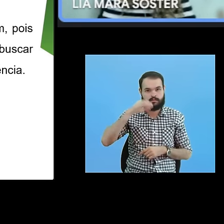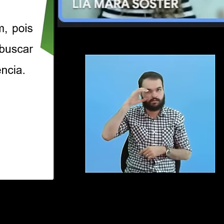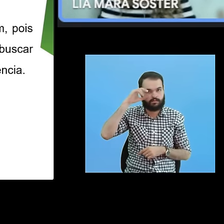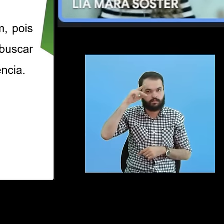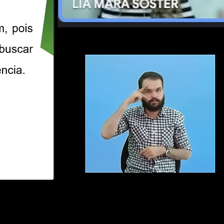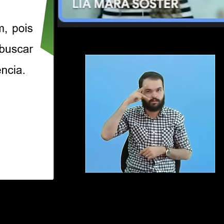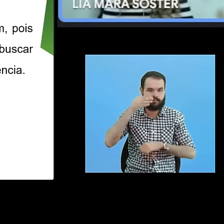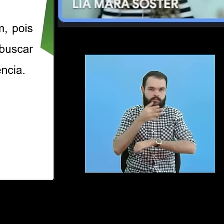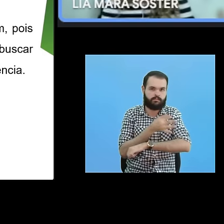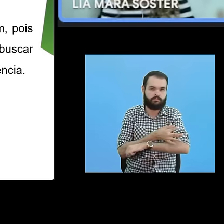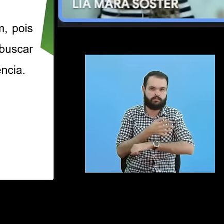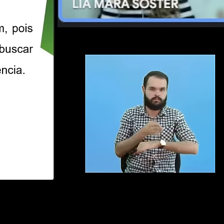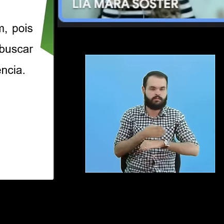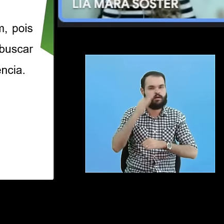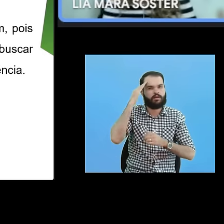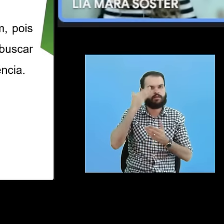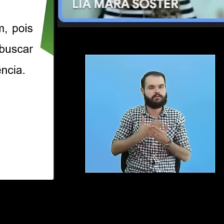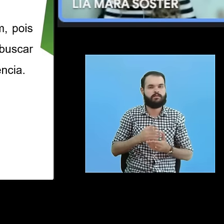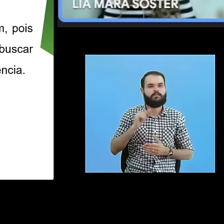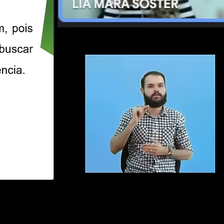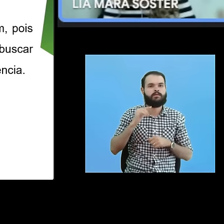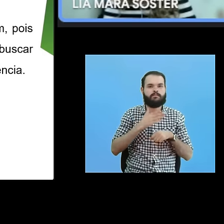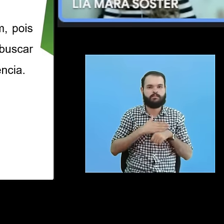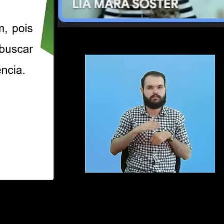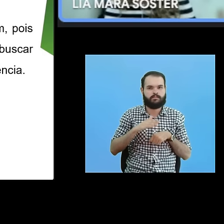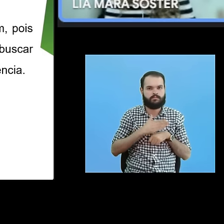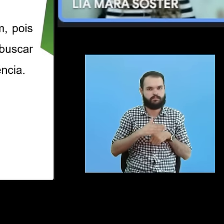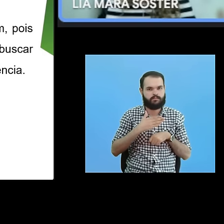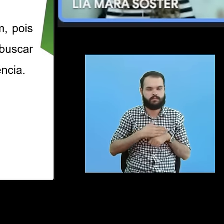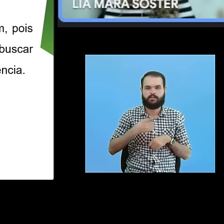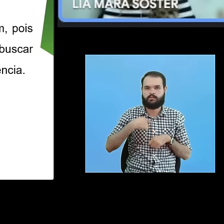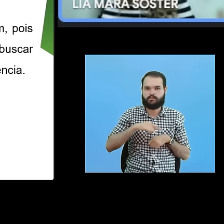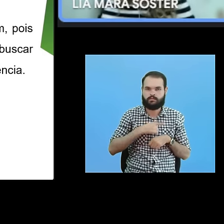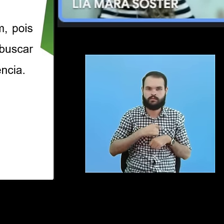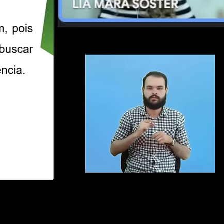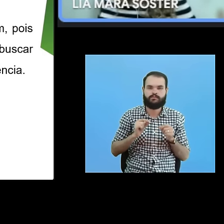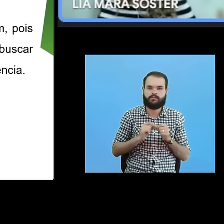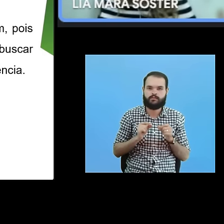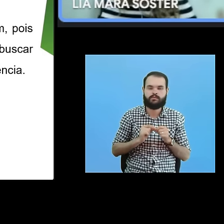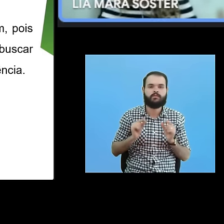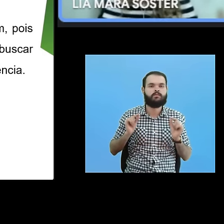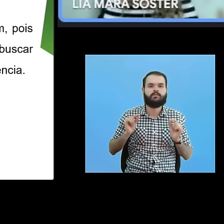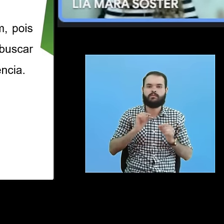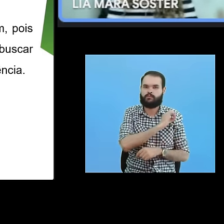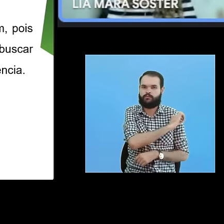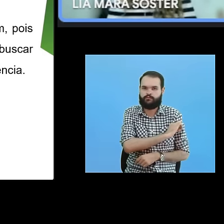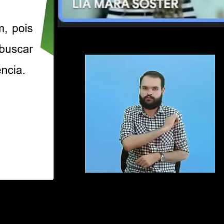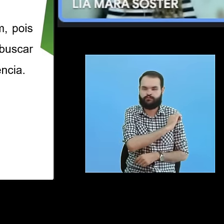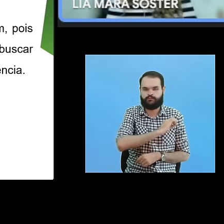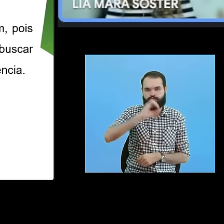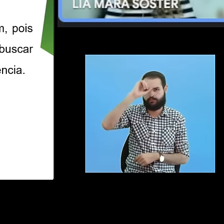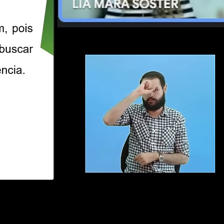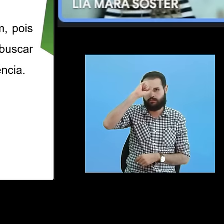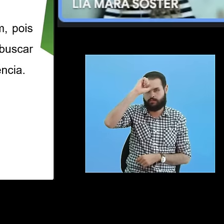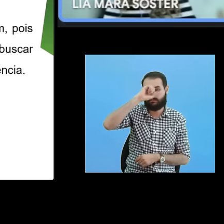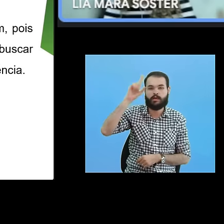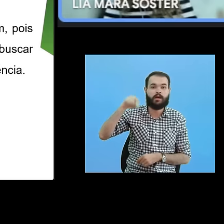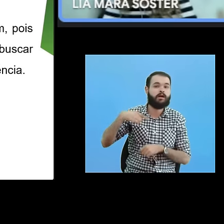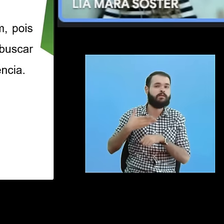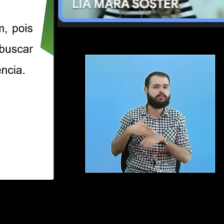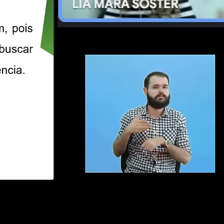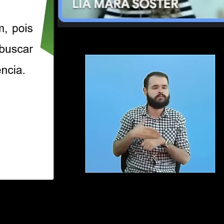gente acredita que essas práticas que nós trabalhamos através das oficinas de aprendizagem são práticas que